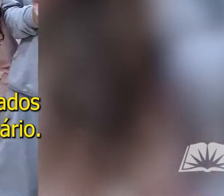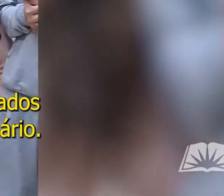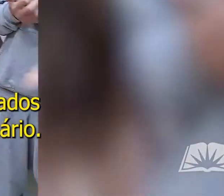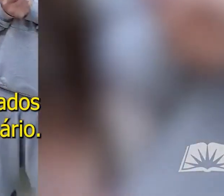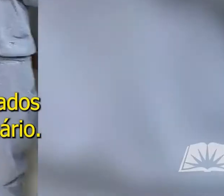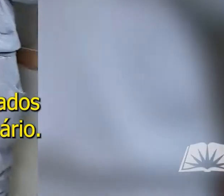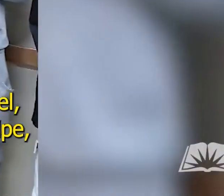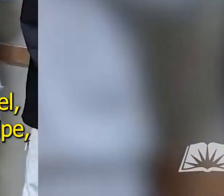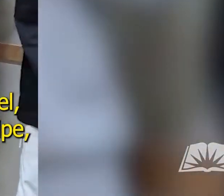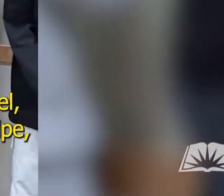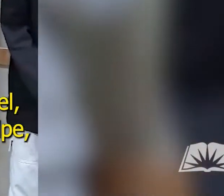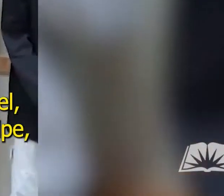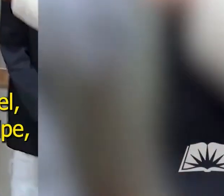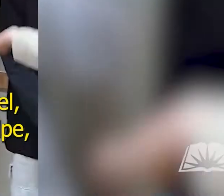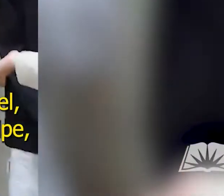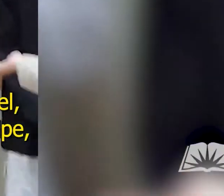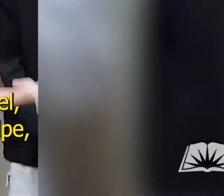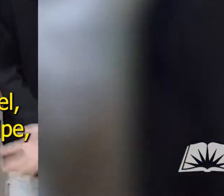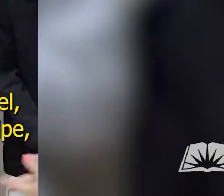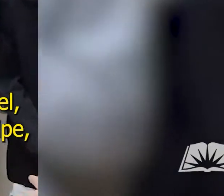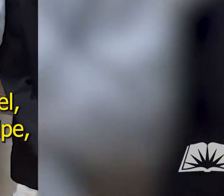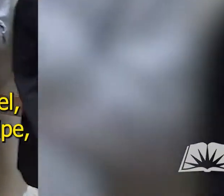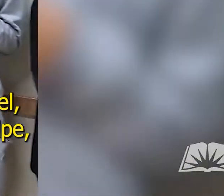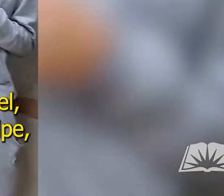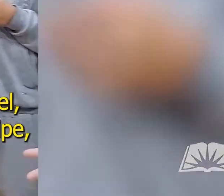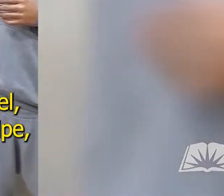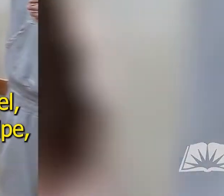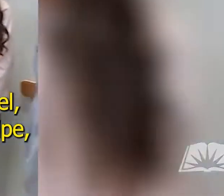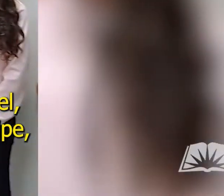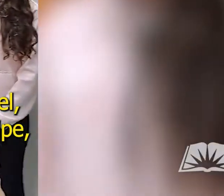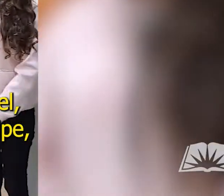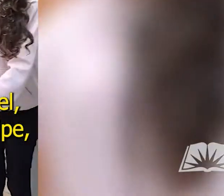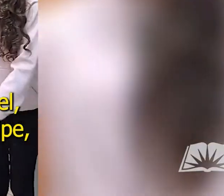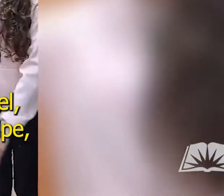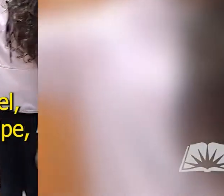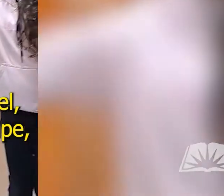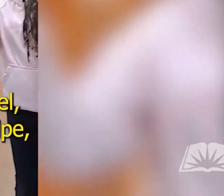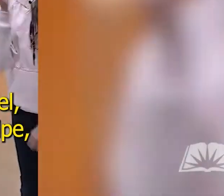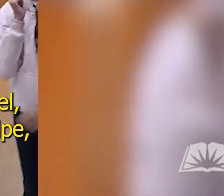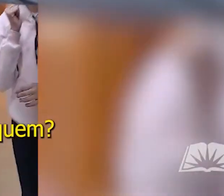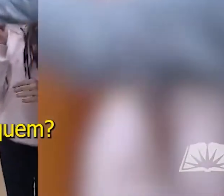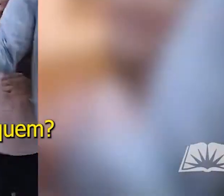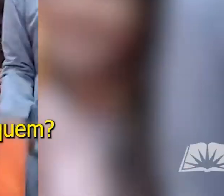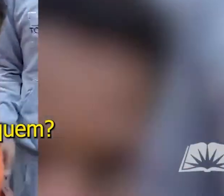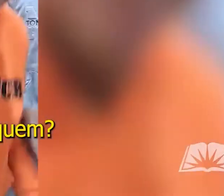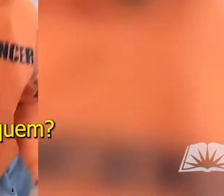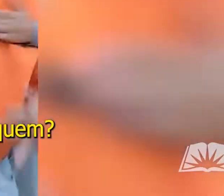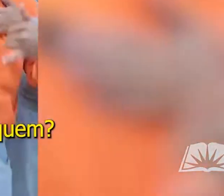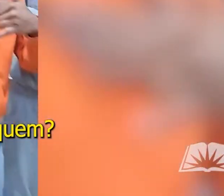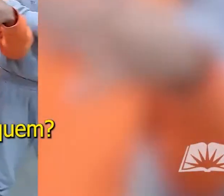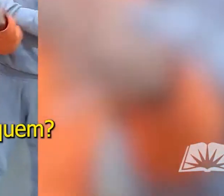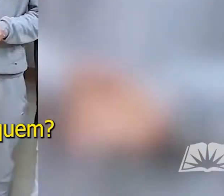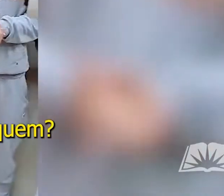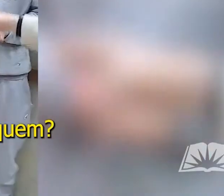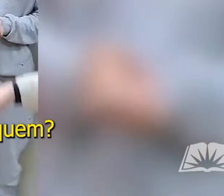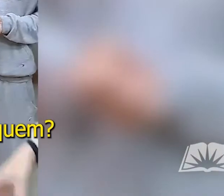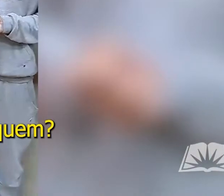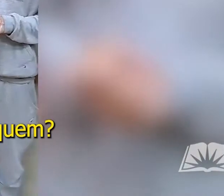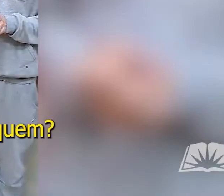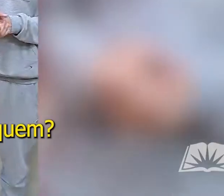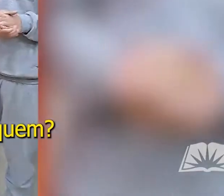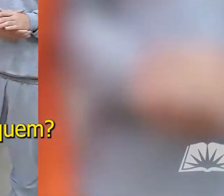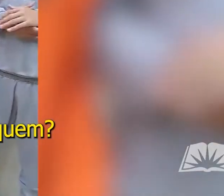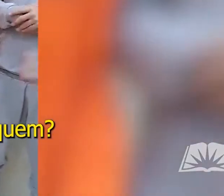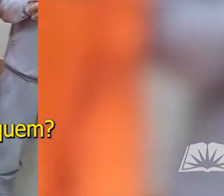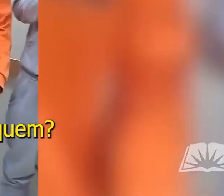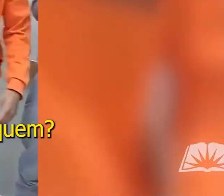Minuto Missionário. E aí então o Rafael, ele convidou o Felipe. Esse cara 10. E o